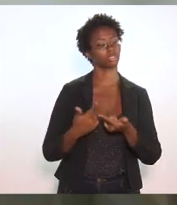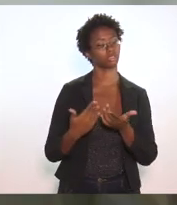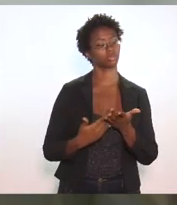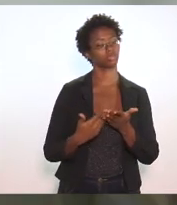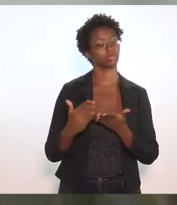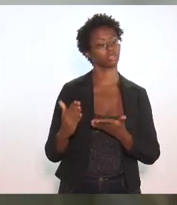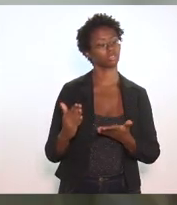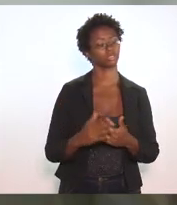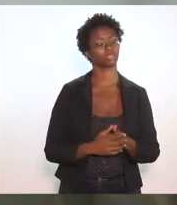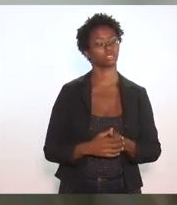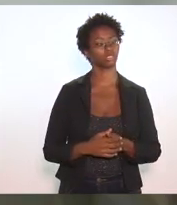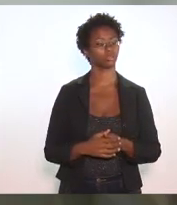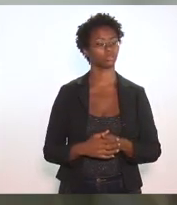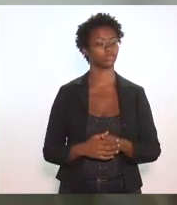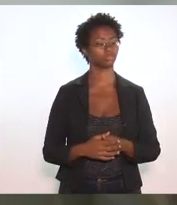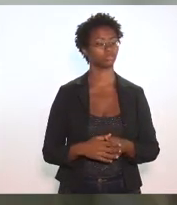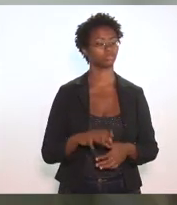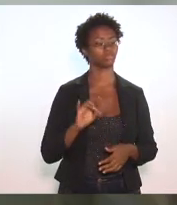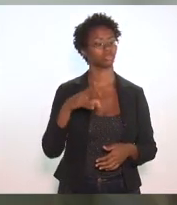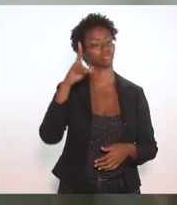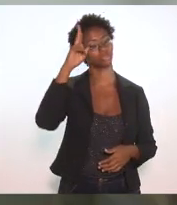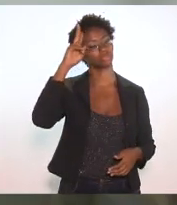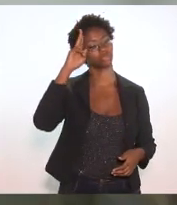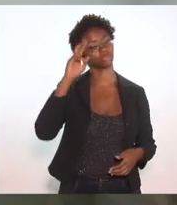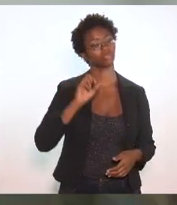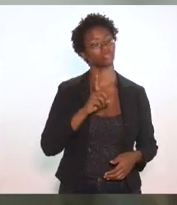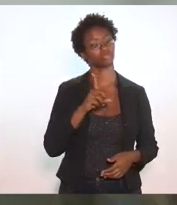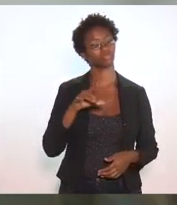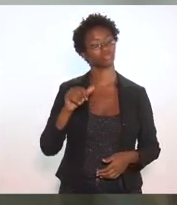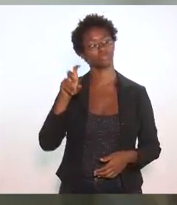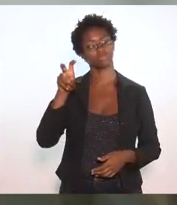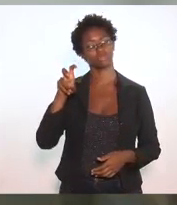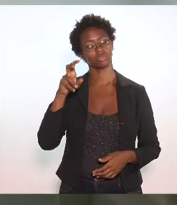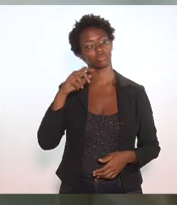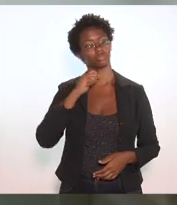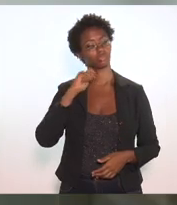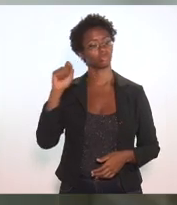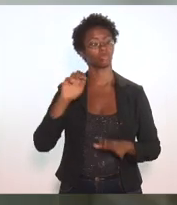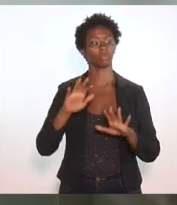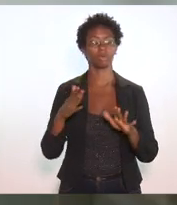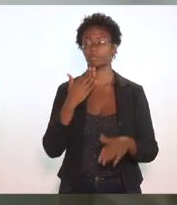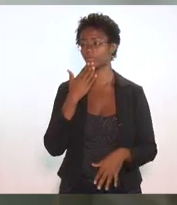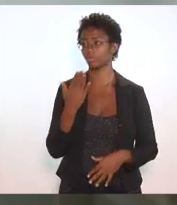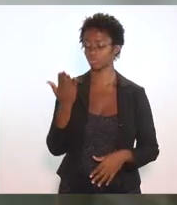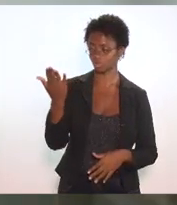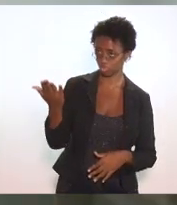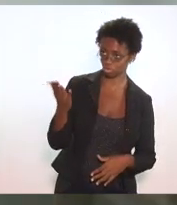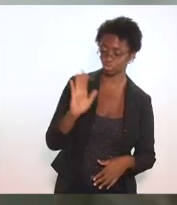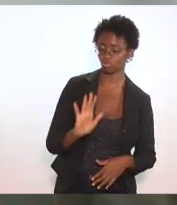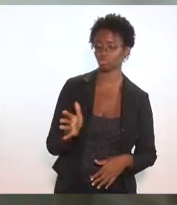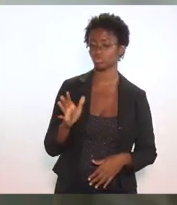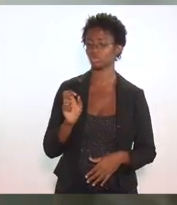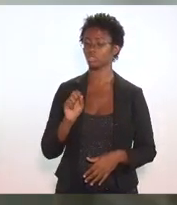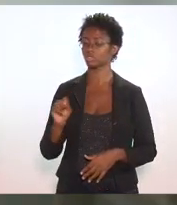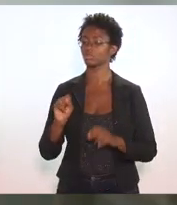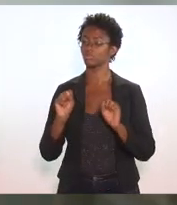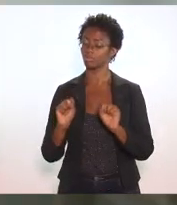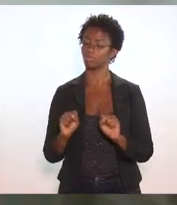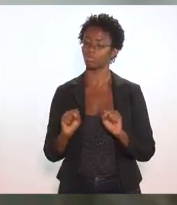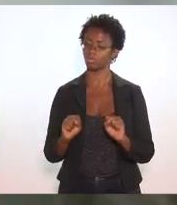reuniões são às segundas-feiras, no dia 5 de abril. Mas já vou pedir a Vossa Excelência se Vossa